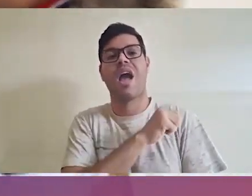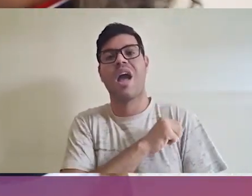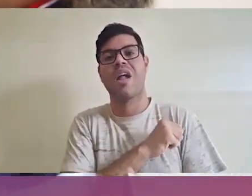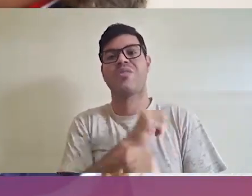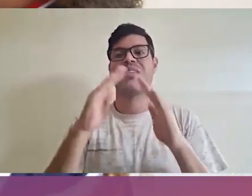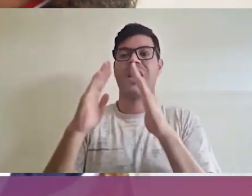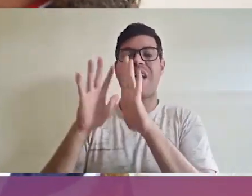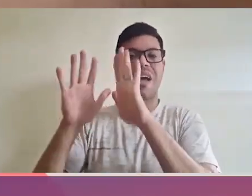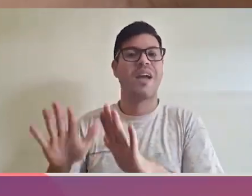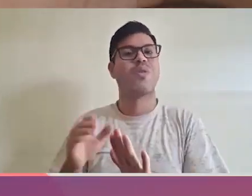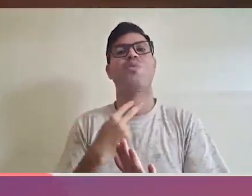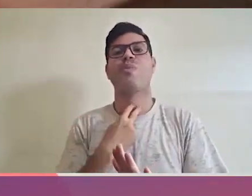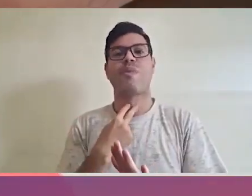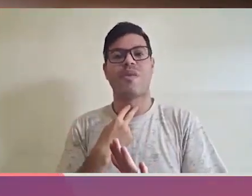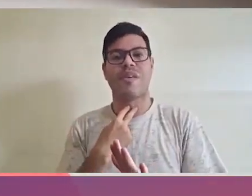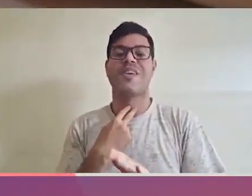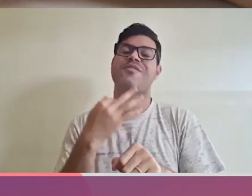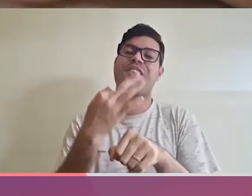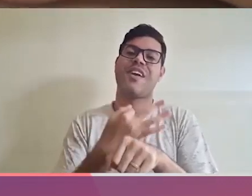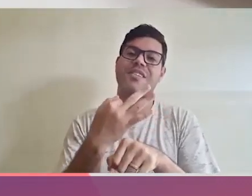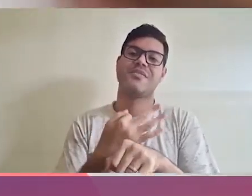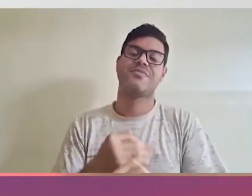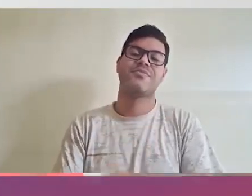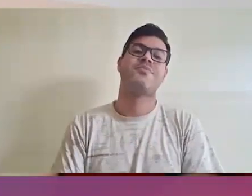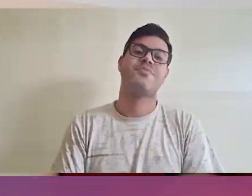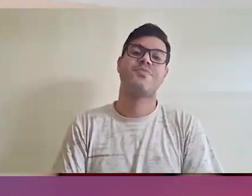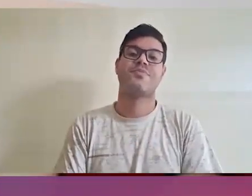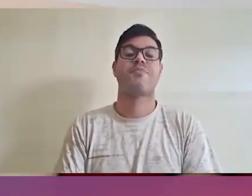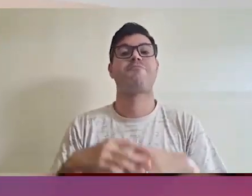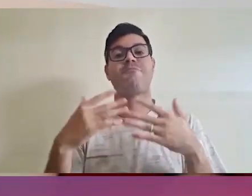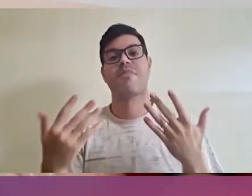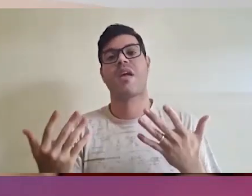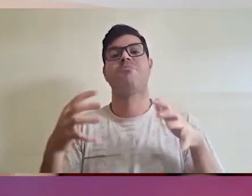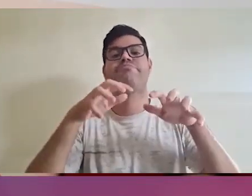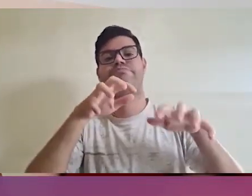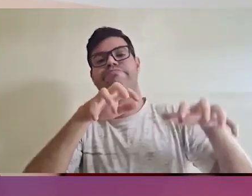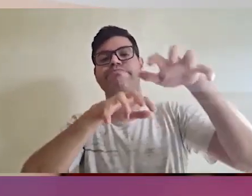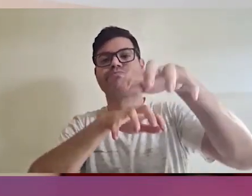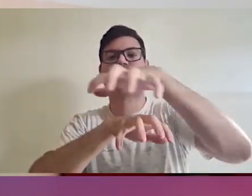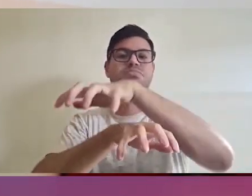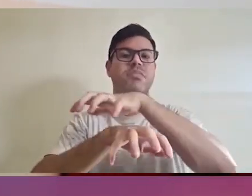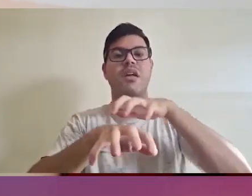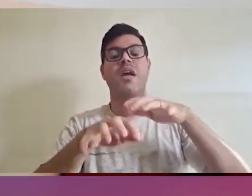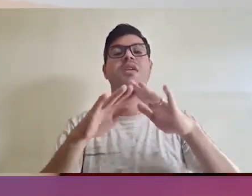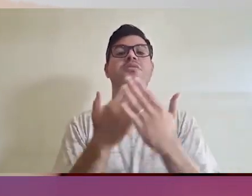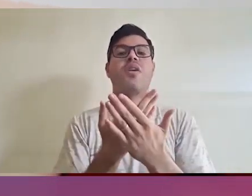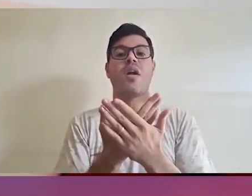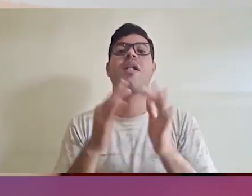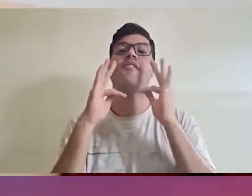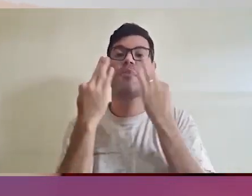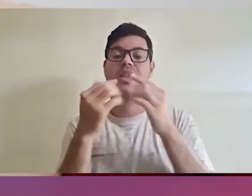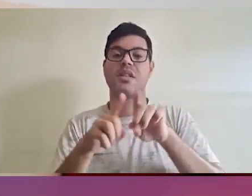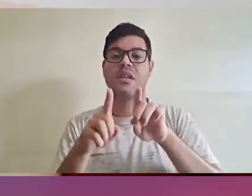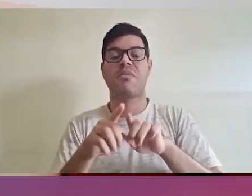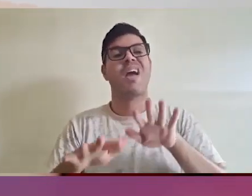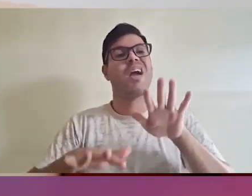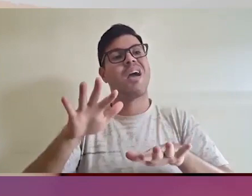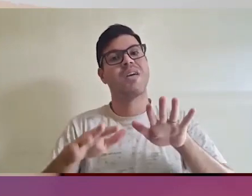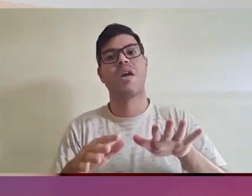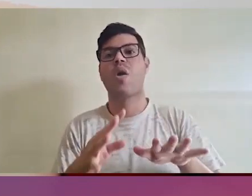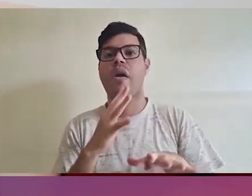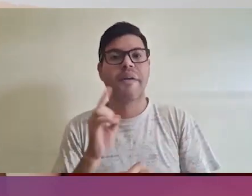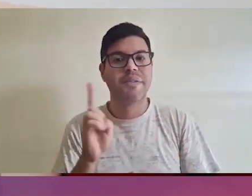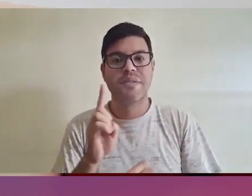têm como ficar em casa durante as férias escolares. Então as crianças se remanejam até as escolas e os pais muitas vezes